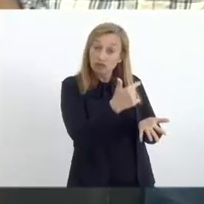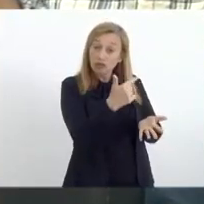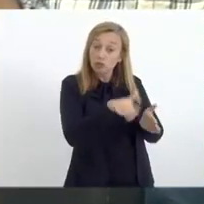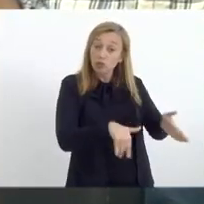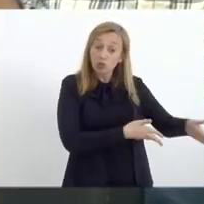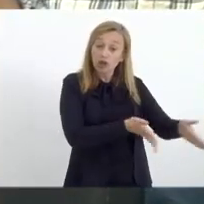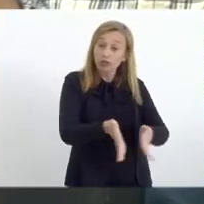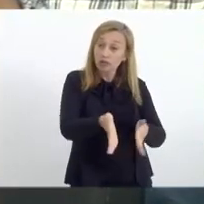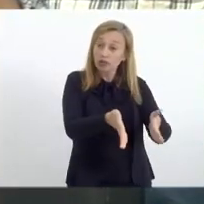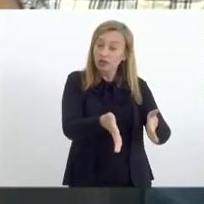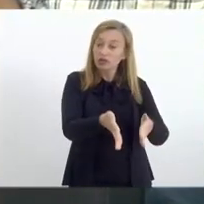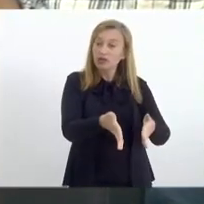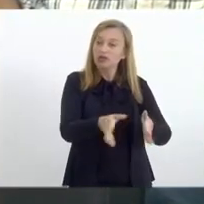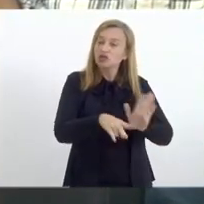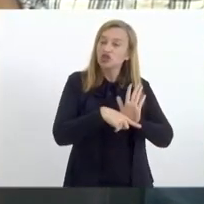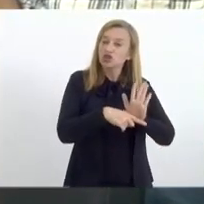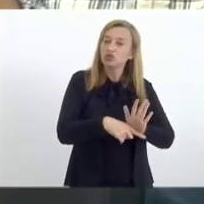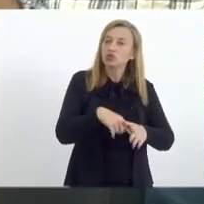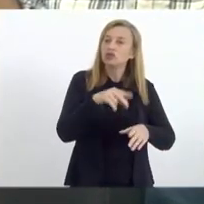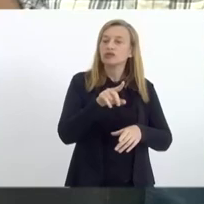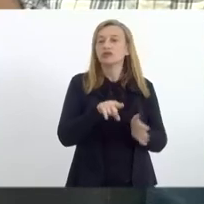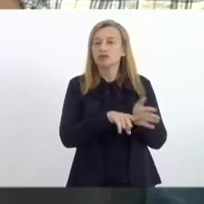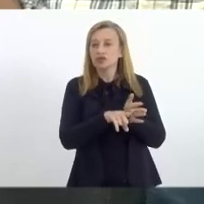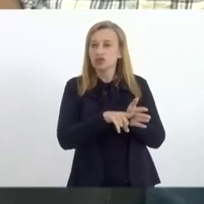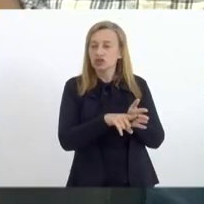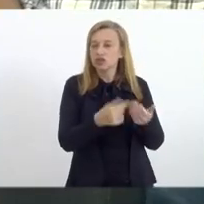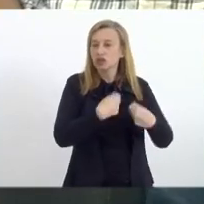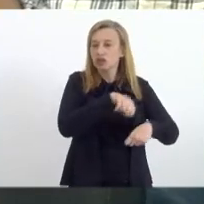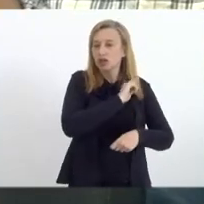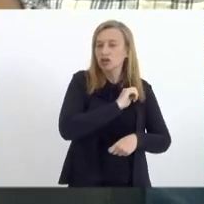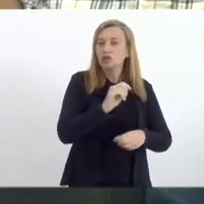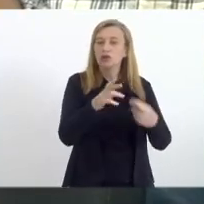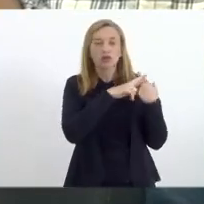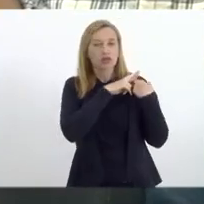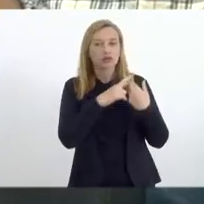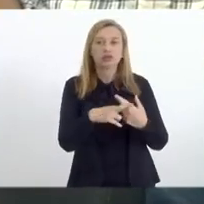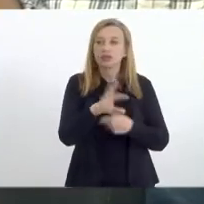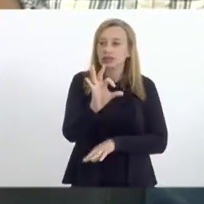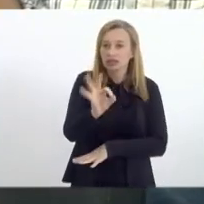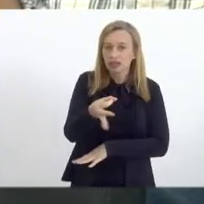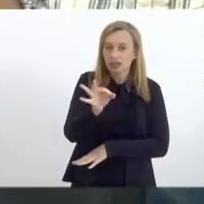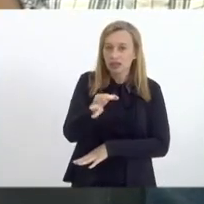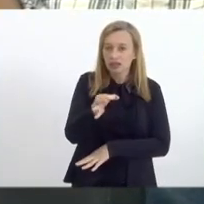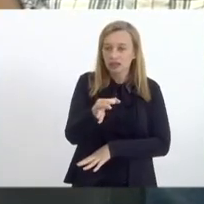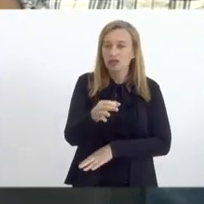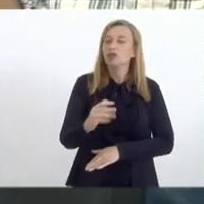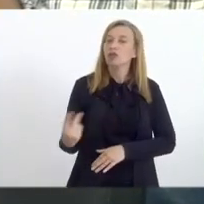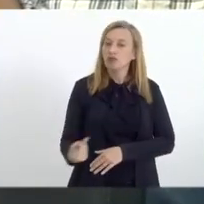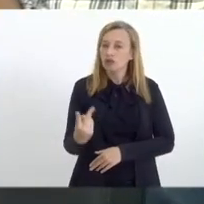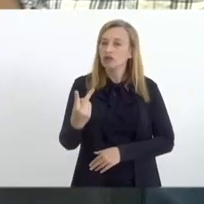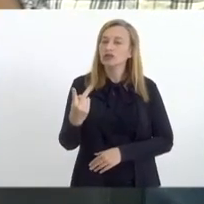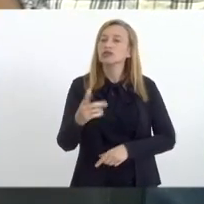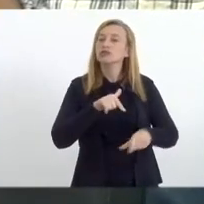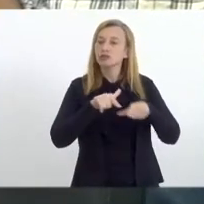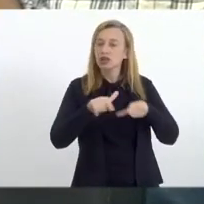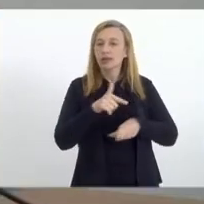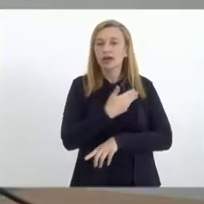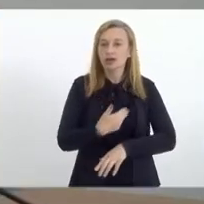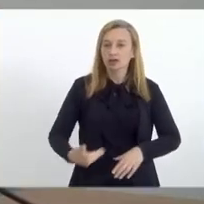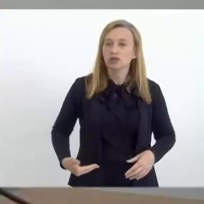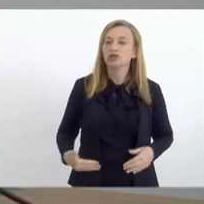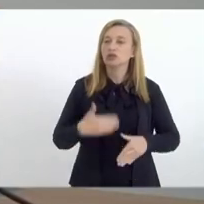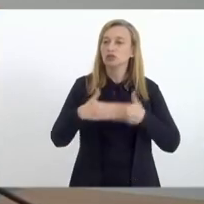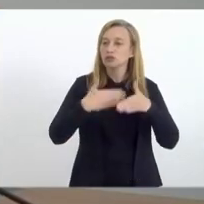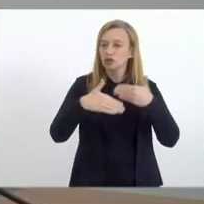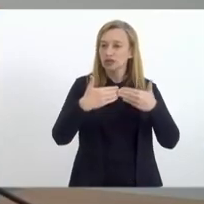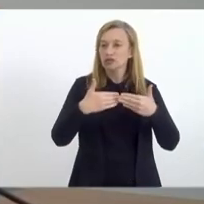caminho de fazer uma recuperação fiscal com responsabilidade, inclusive com a valorização do serviço público e do